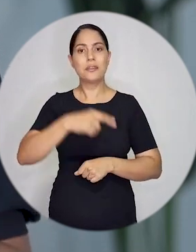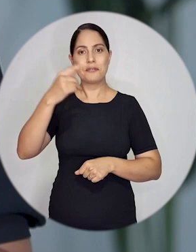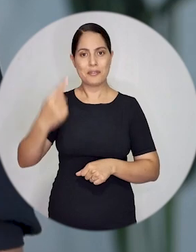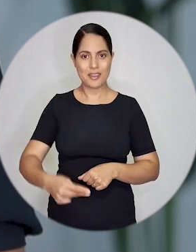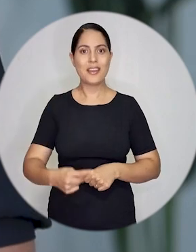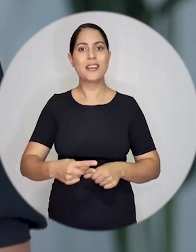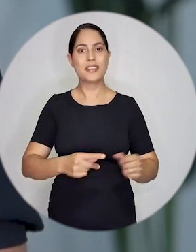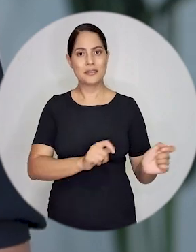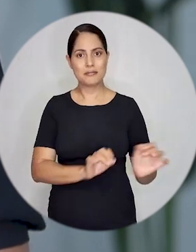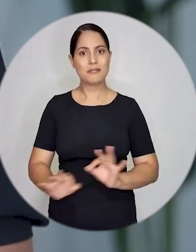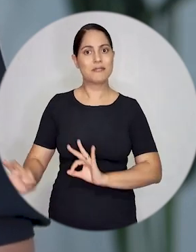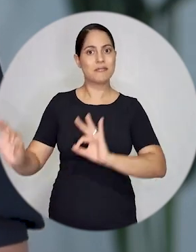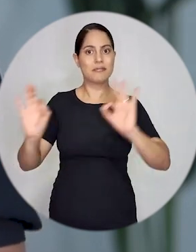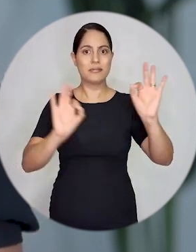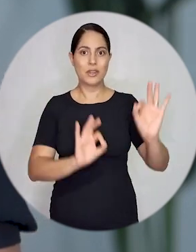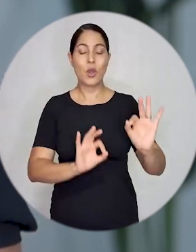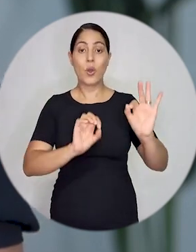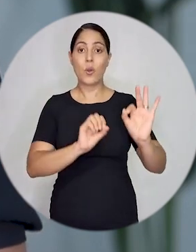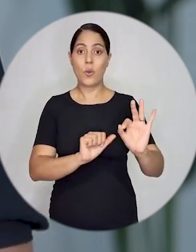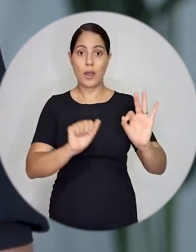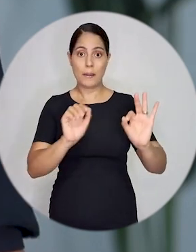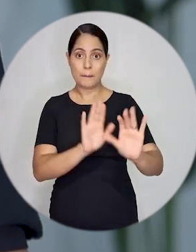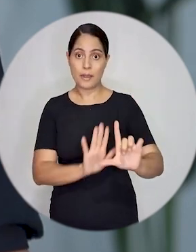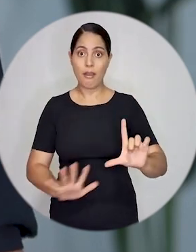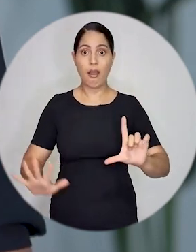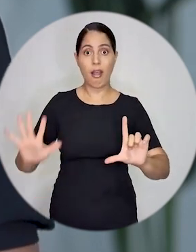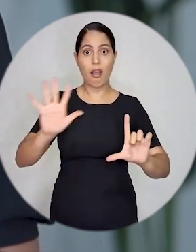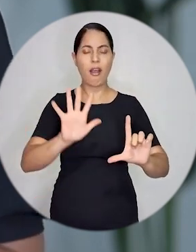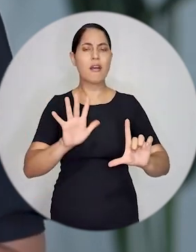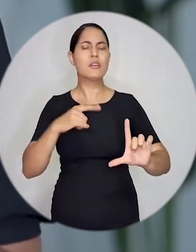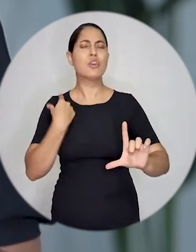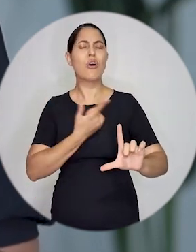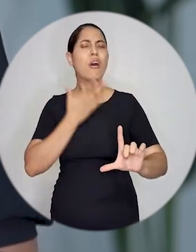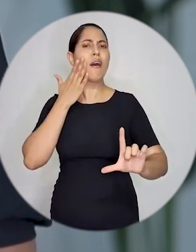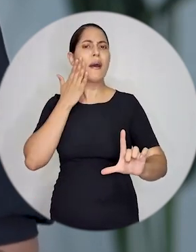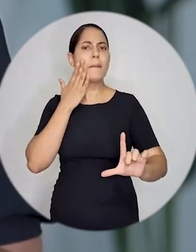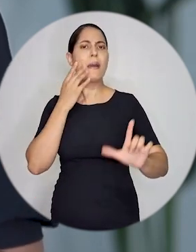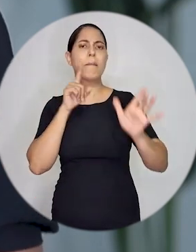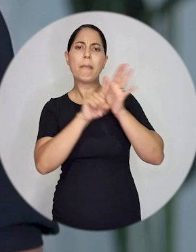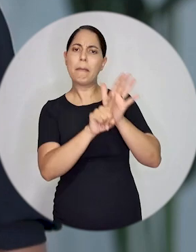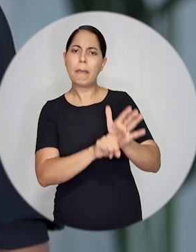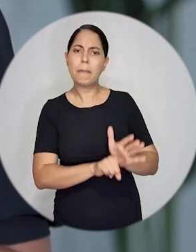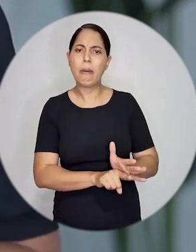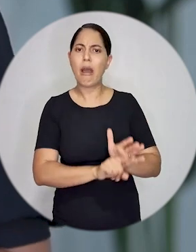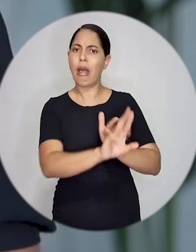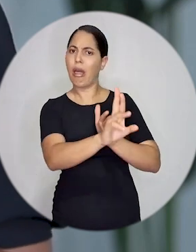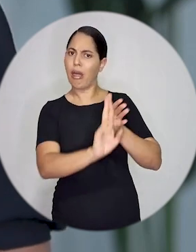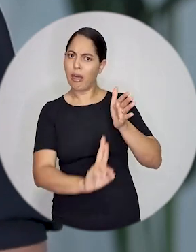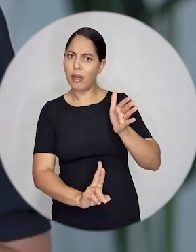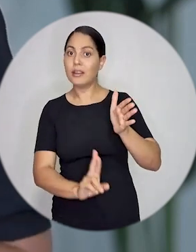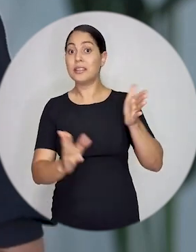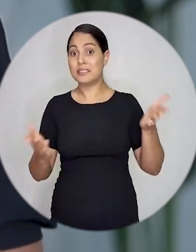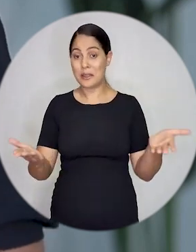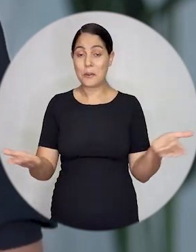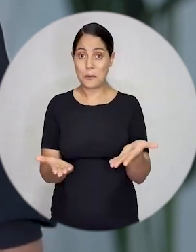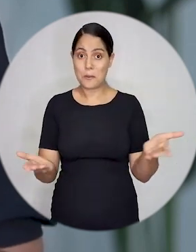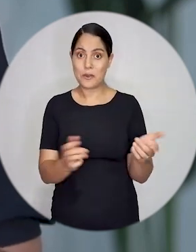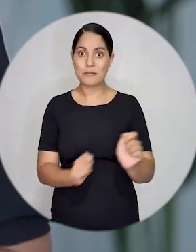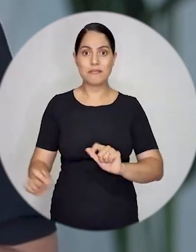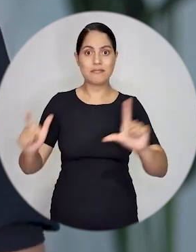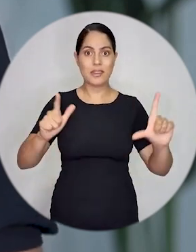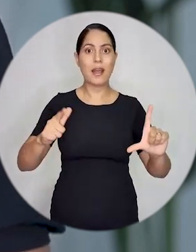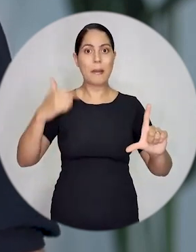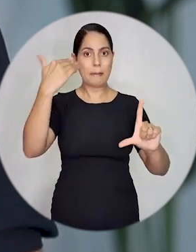no programa OAB Nacional, nós vamos responder dúvidas e questionamentos acerca desse assunto. Esse é o